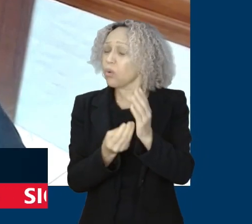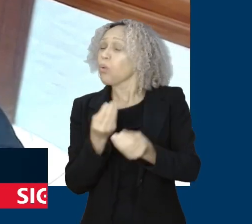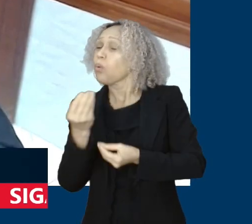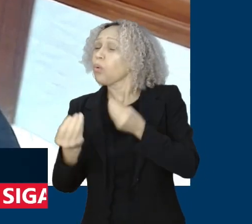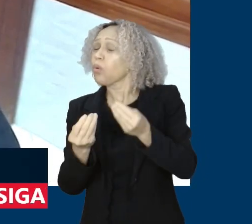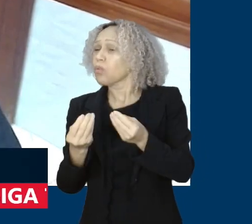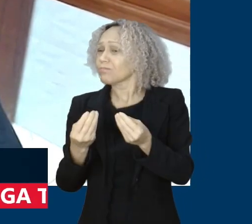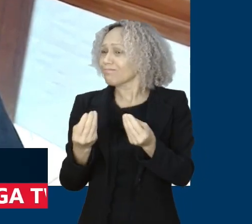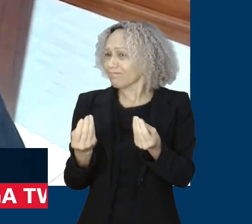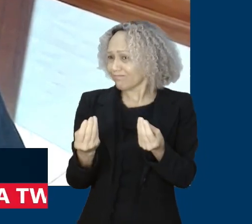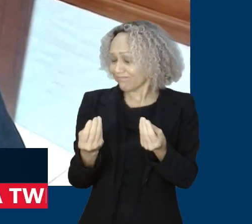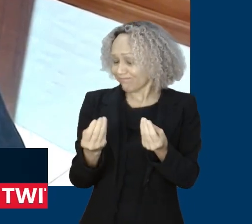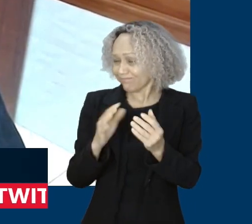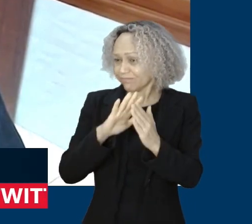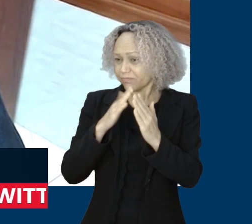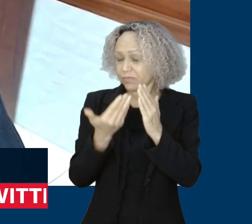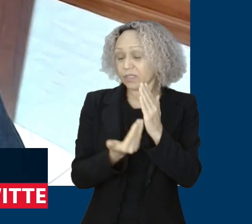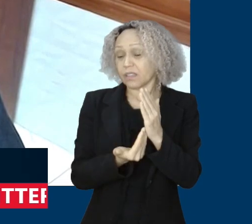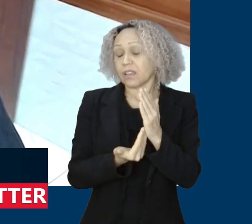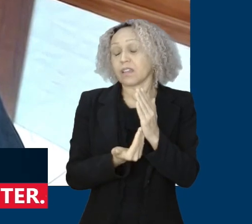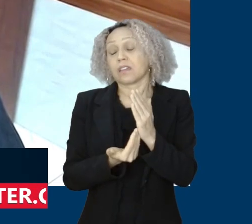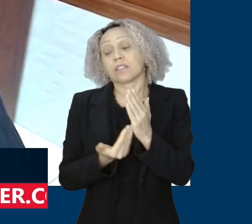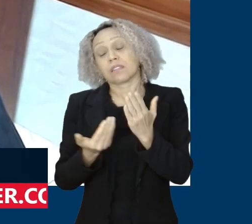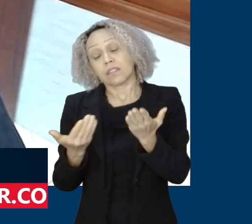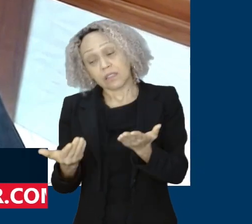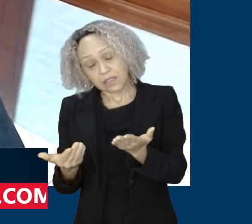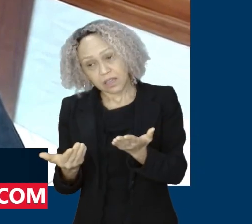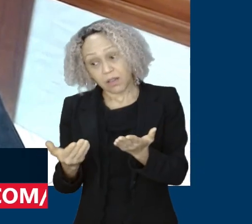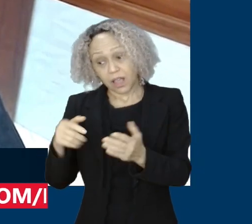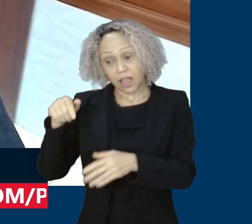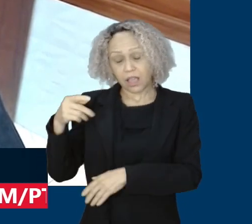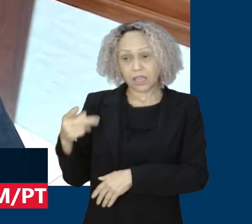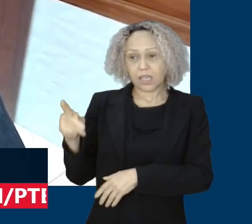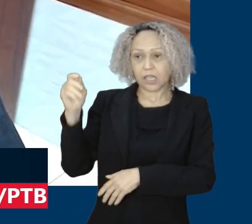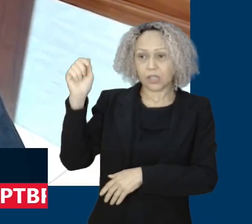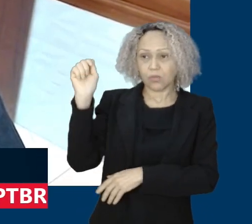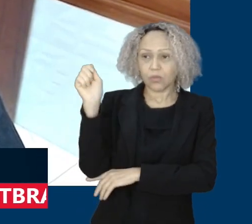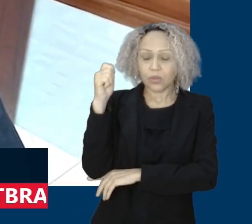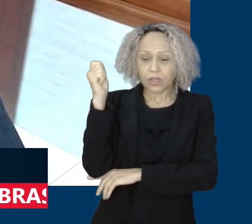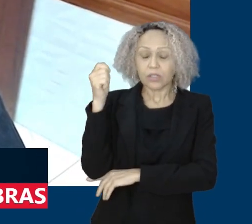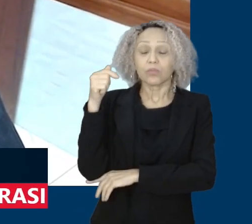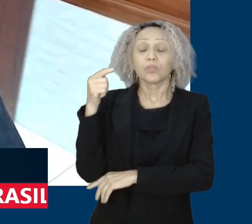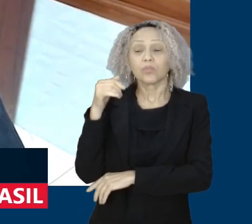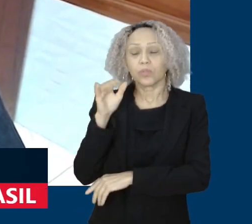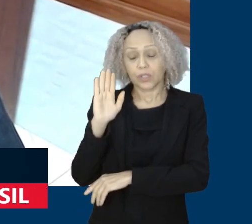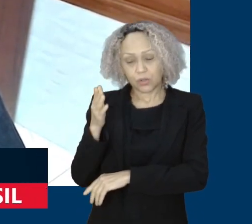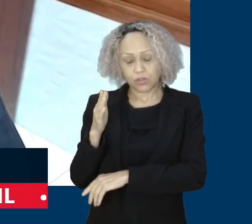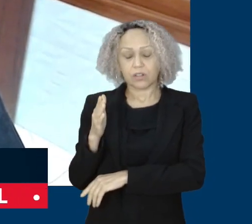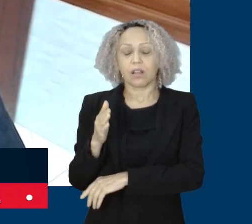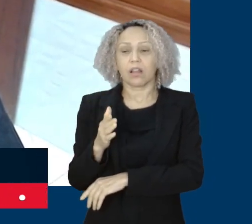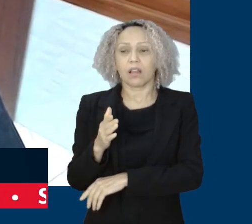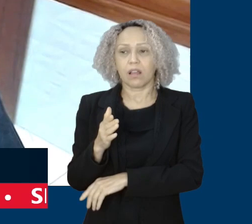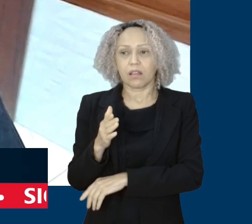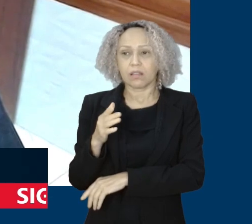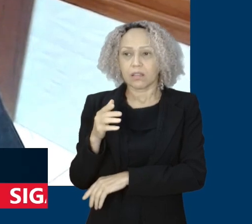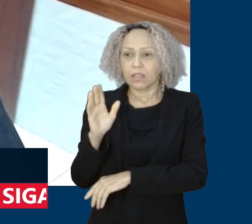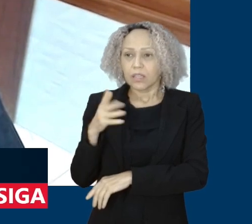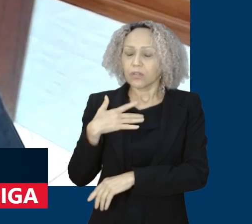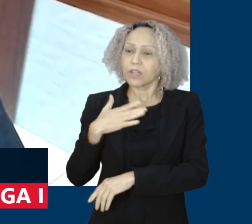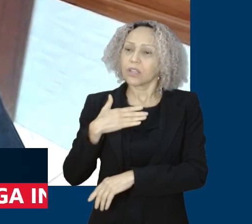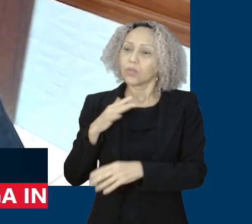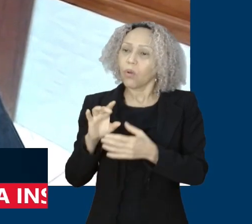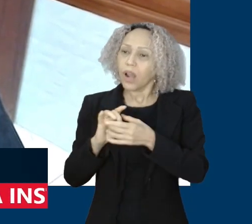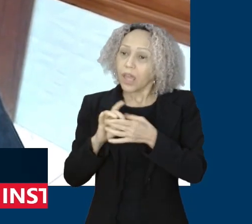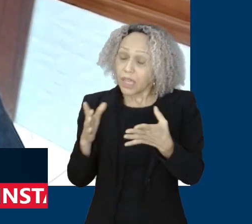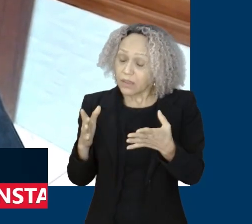que meu gabinete, alguém, se pudesse acompanhá-los, e eu já demonstrei, e permita que eu fale aqui